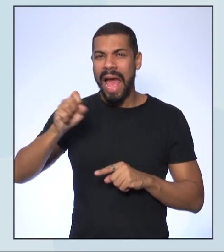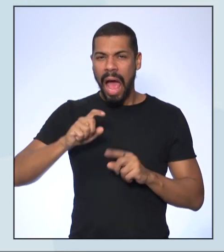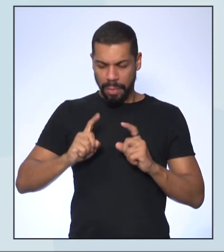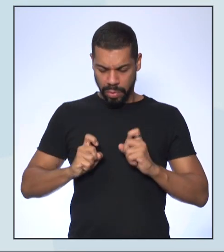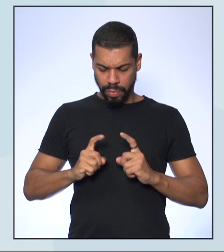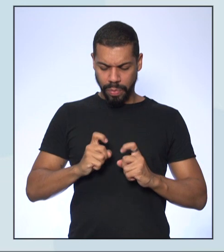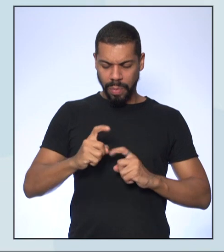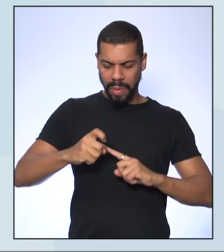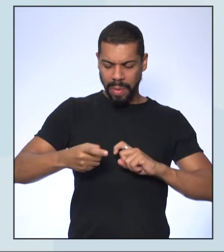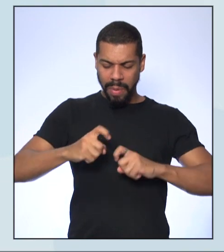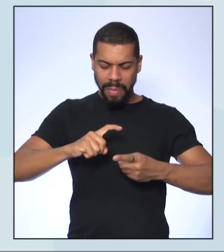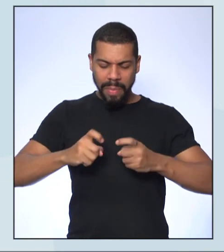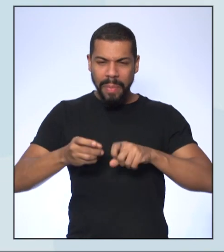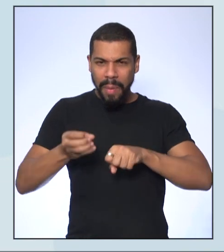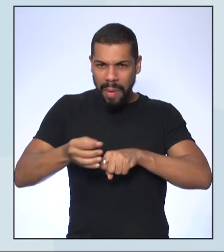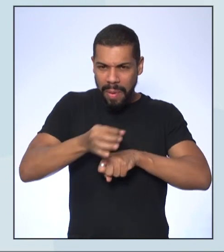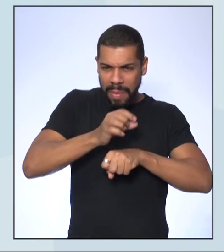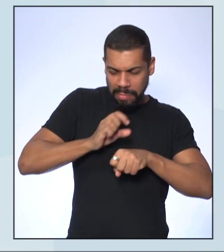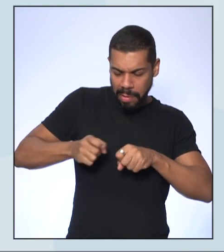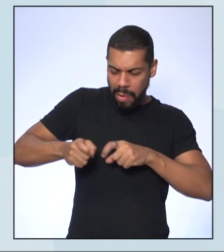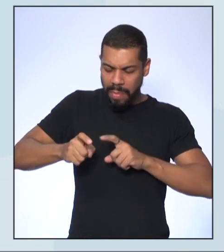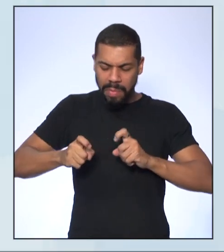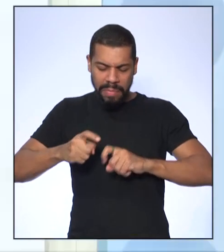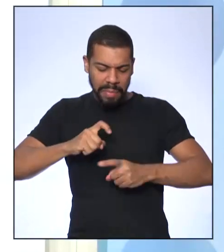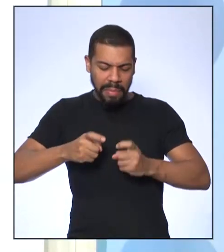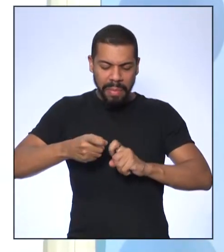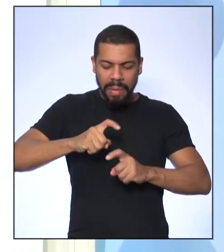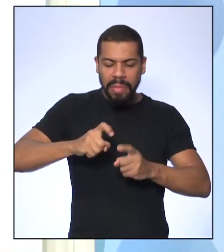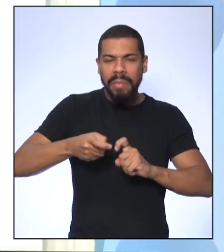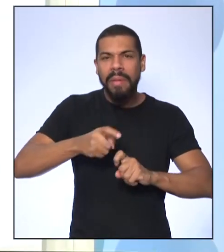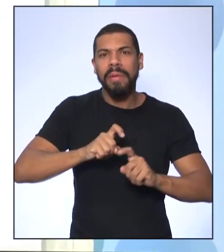escrever aqui, só para você anotar aí no seu caderninho, hein?